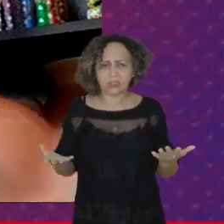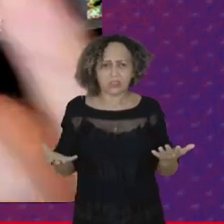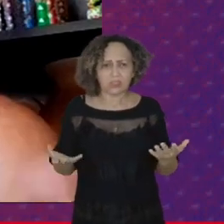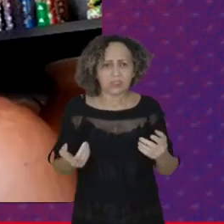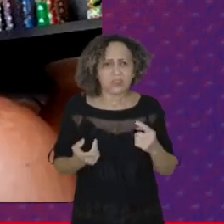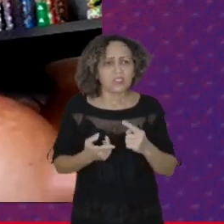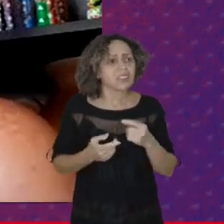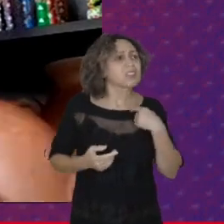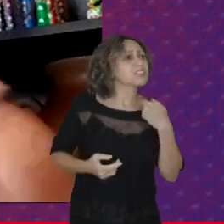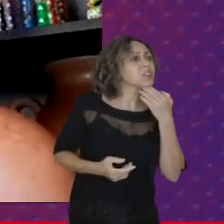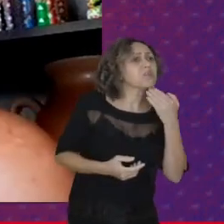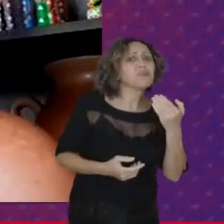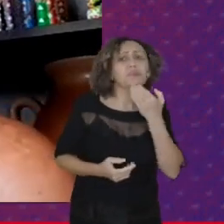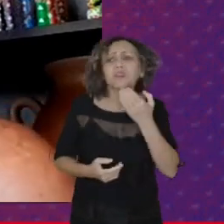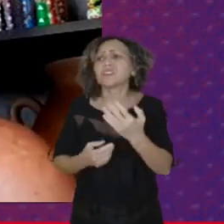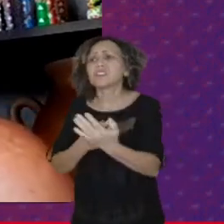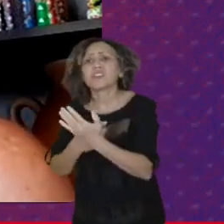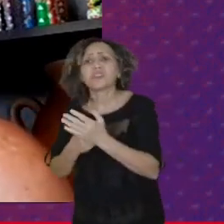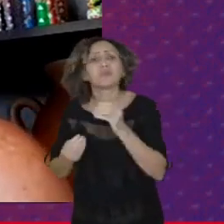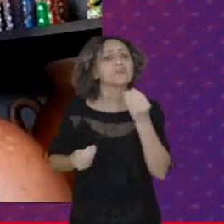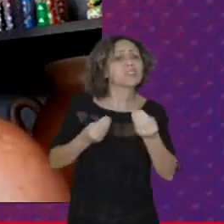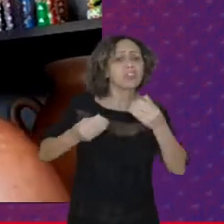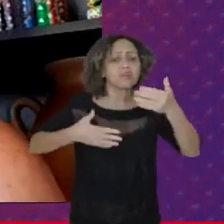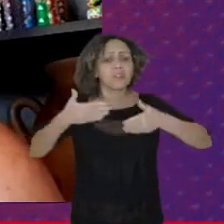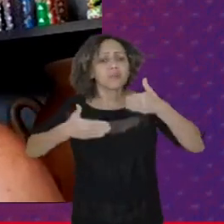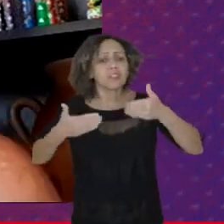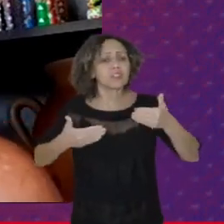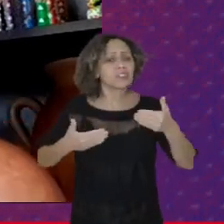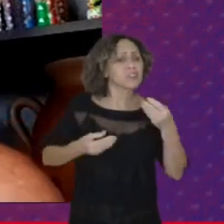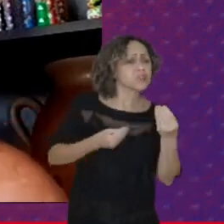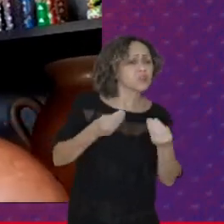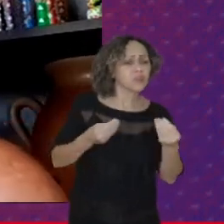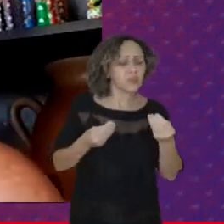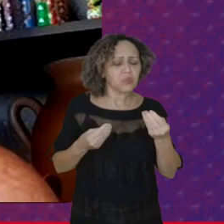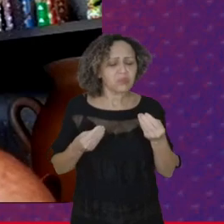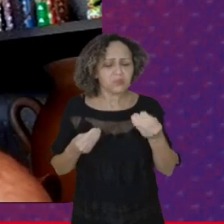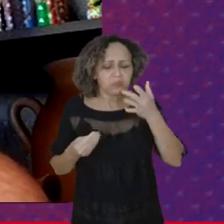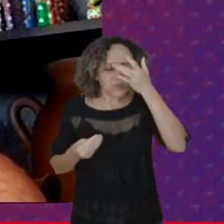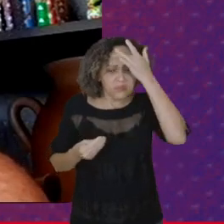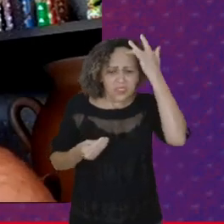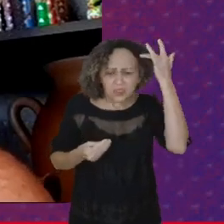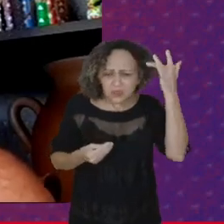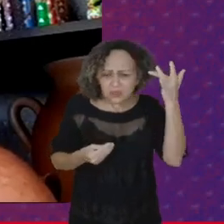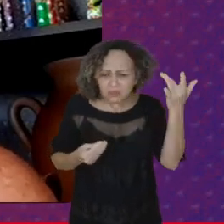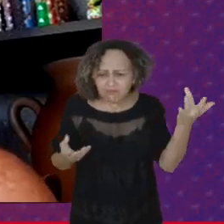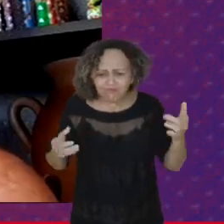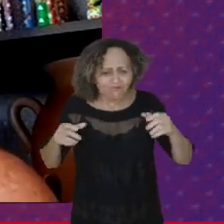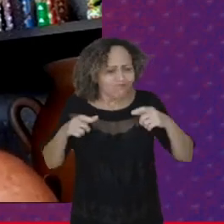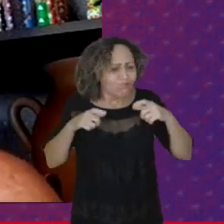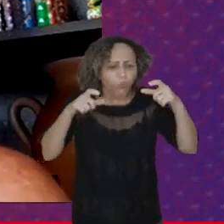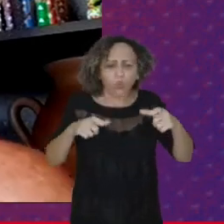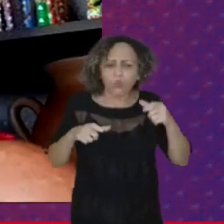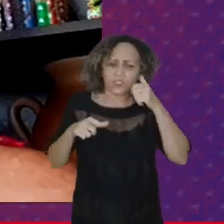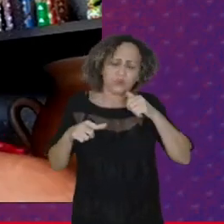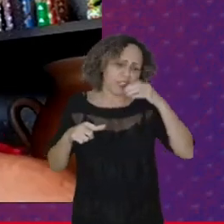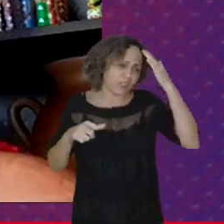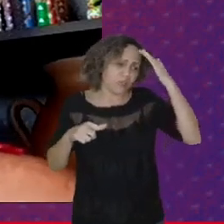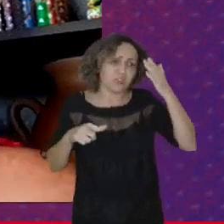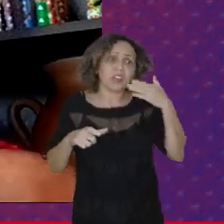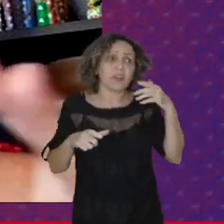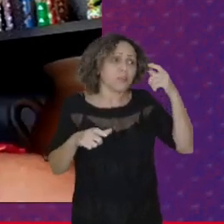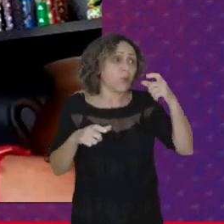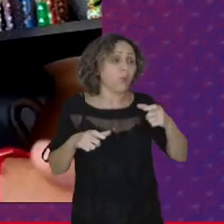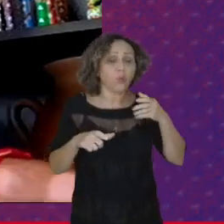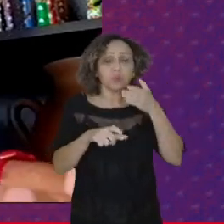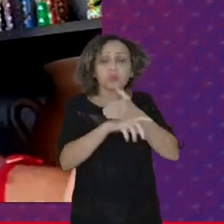para quem vai me atender, como serei ouvida para atender as minhas demandas, as minhas necessidades. E olhe